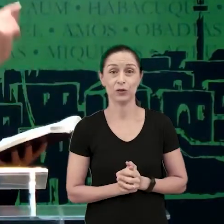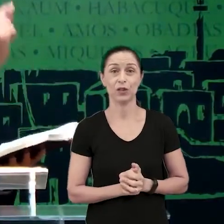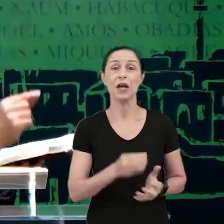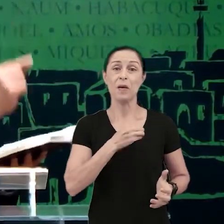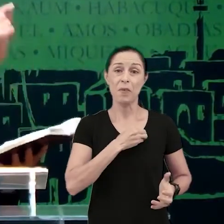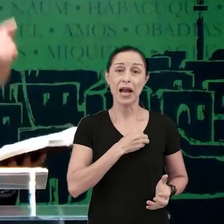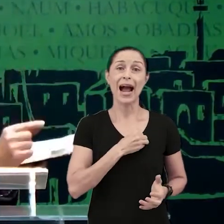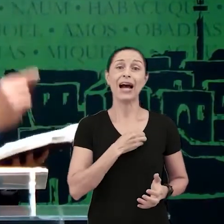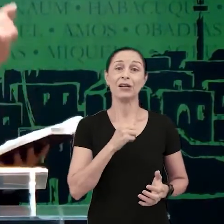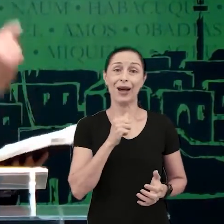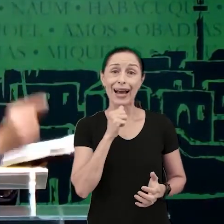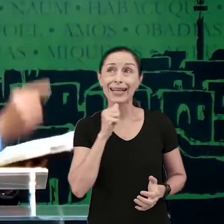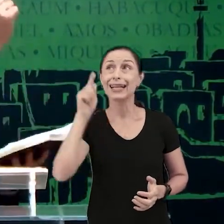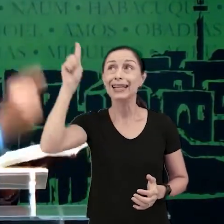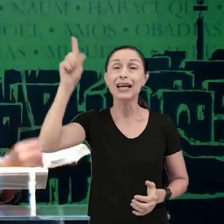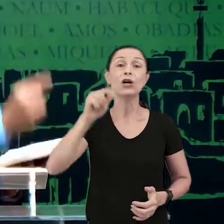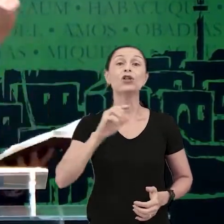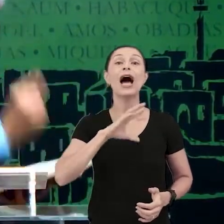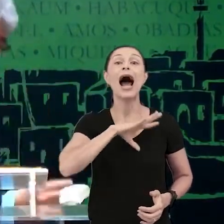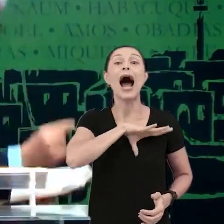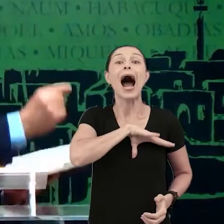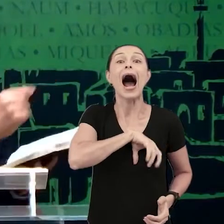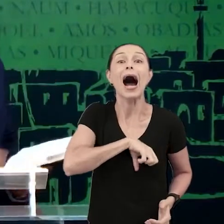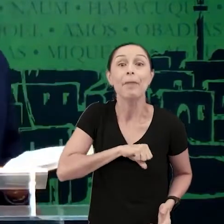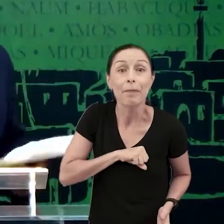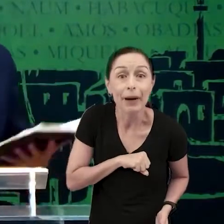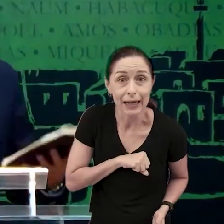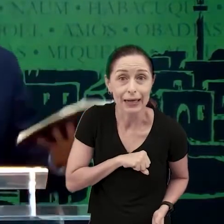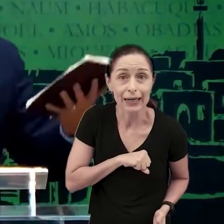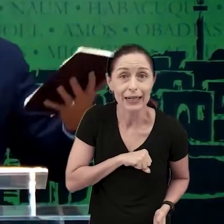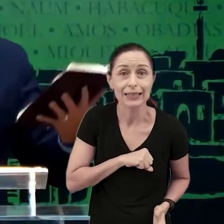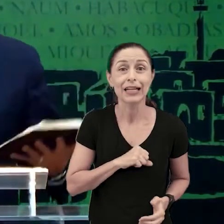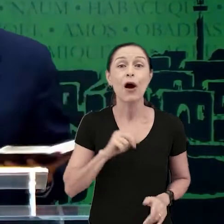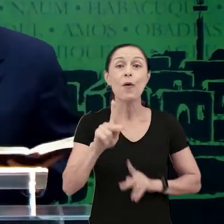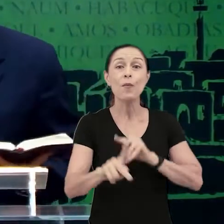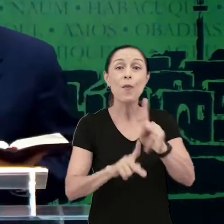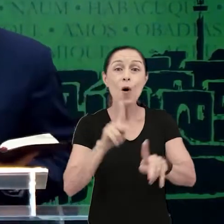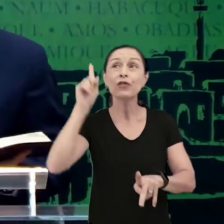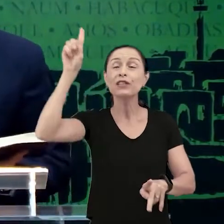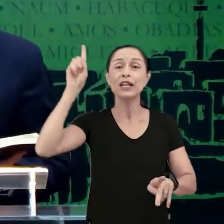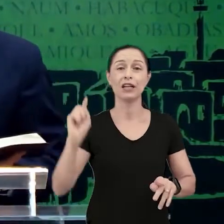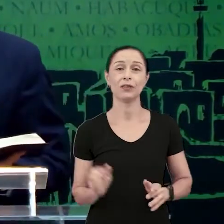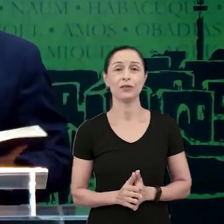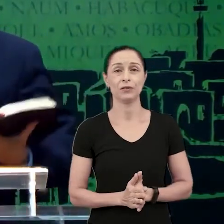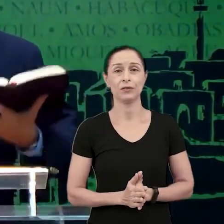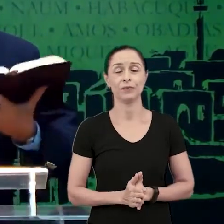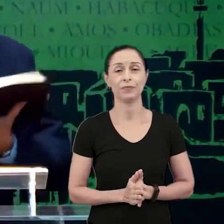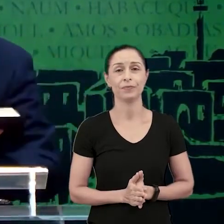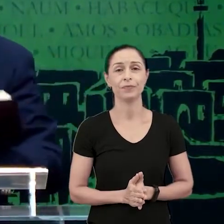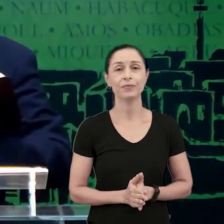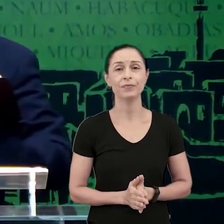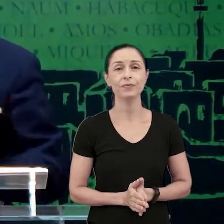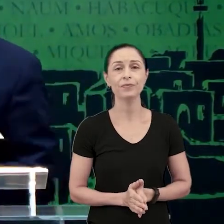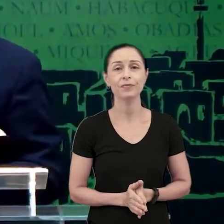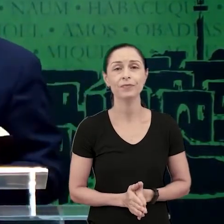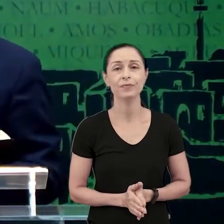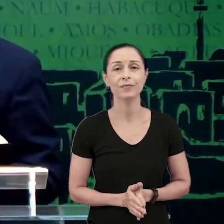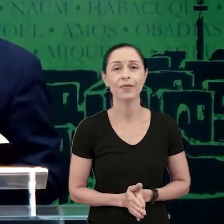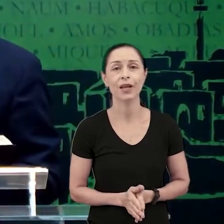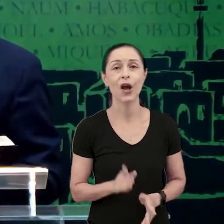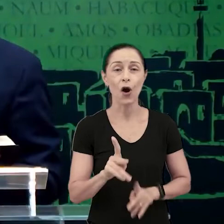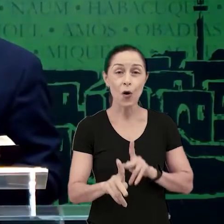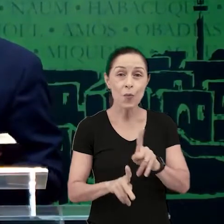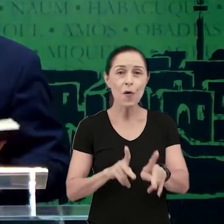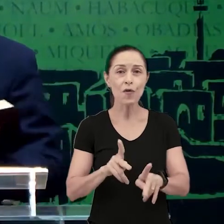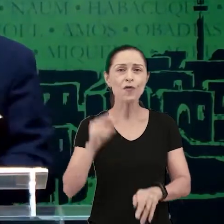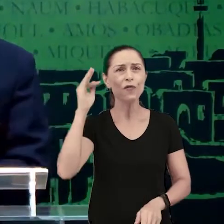caímos, nós não deixamos de ser povo de Deus. Louvado seja o Senhor. Nós somos o povo da herança de